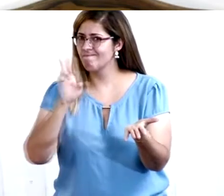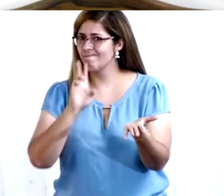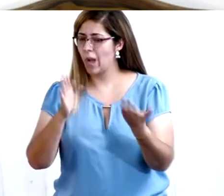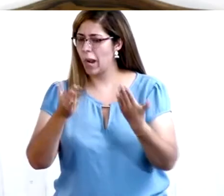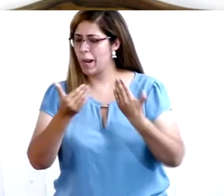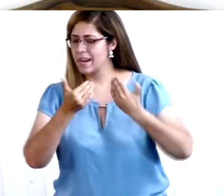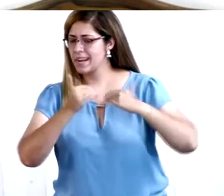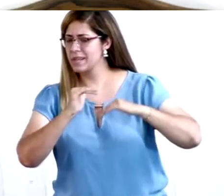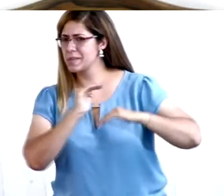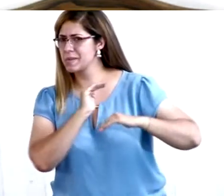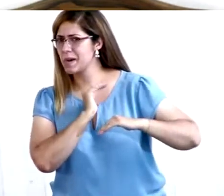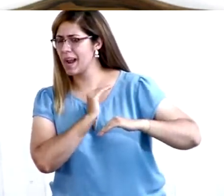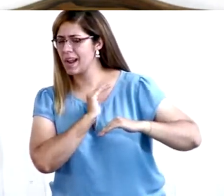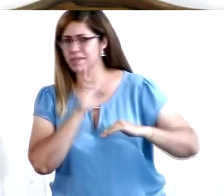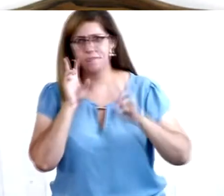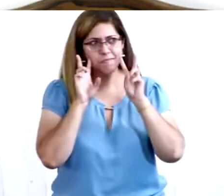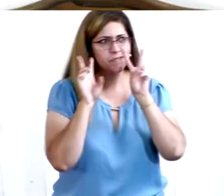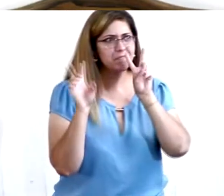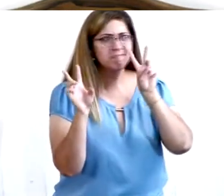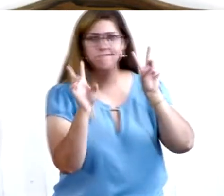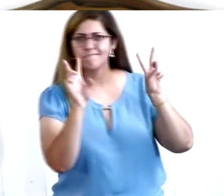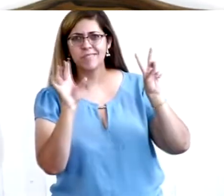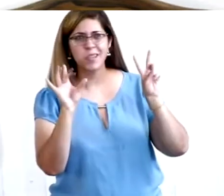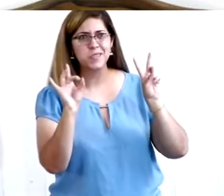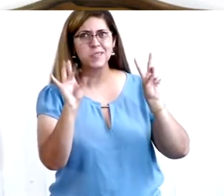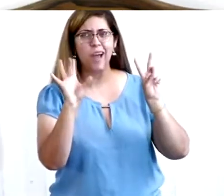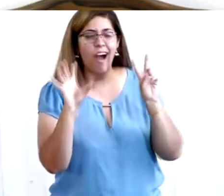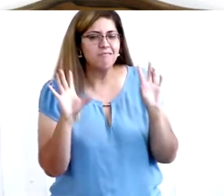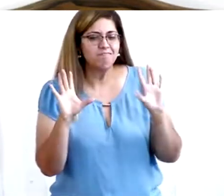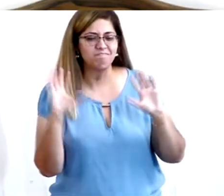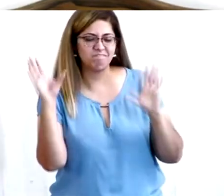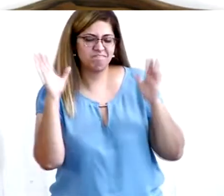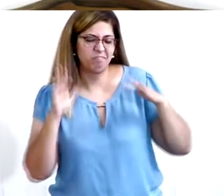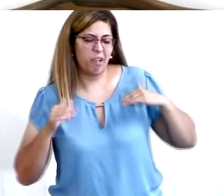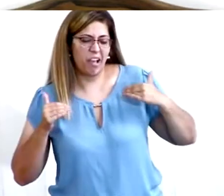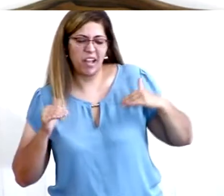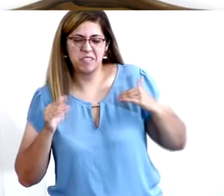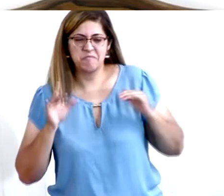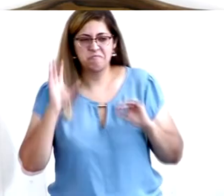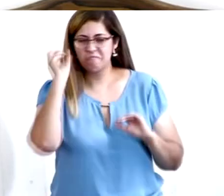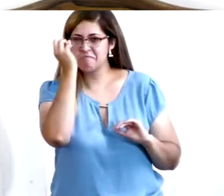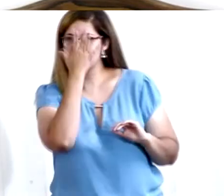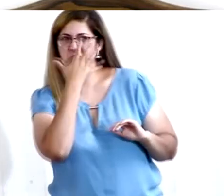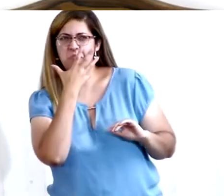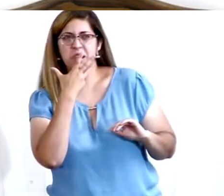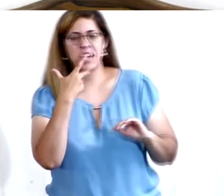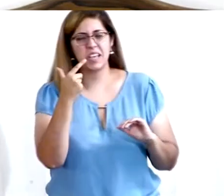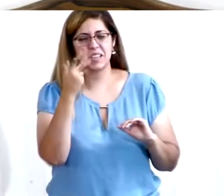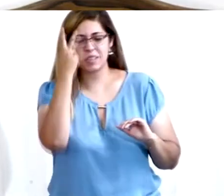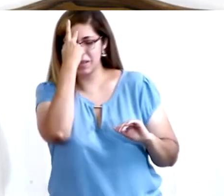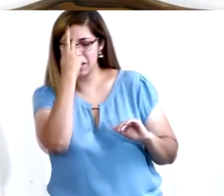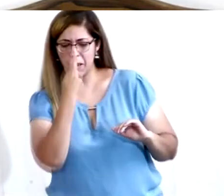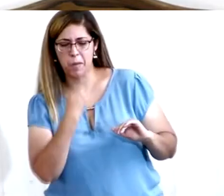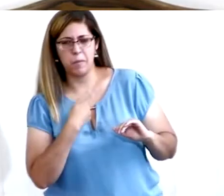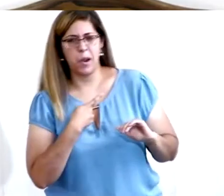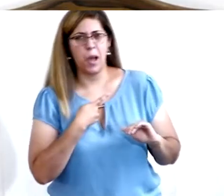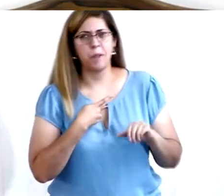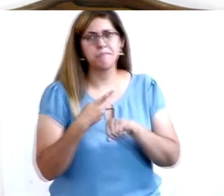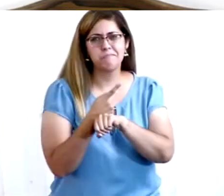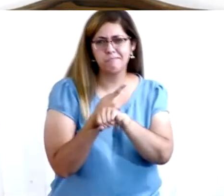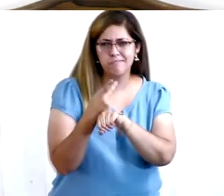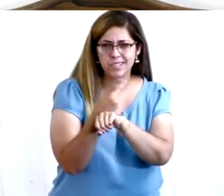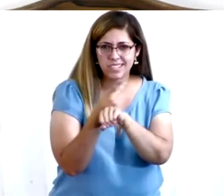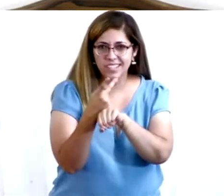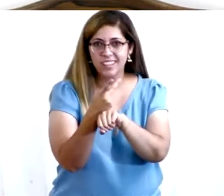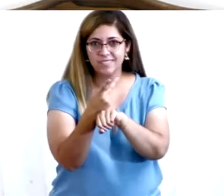vida. Eles olham as pessoas viverem para Deus e eles continuam vivendo para si mesmos, lutando por seus ideais, fazendo dos seus